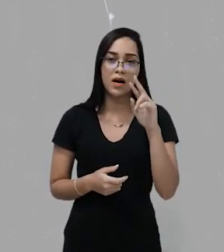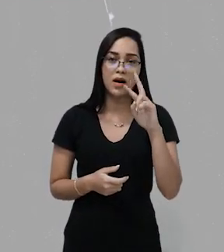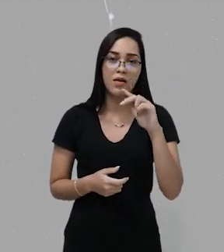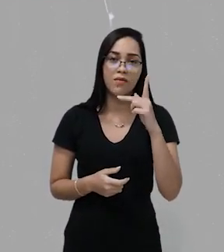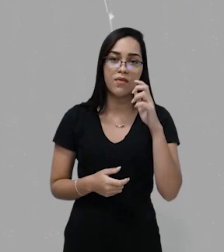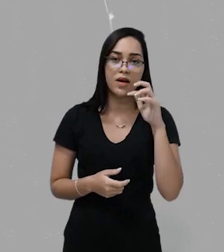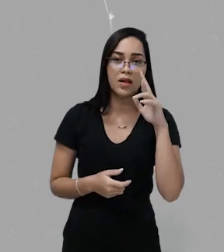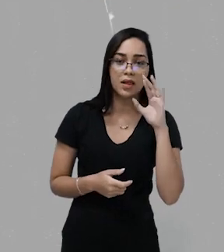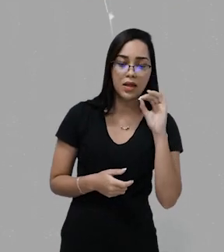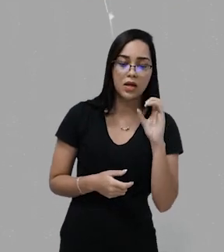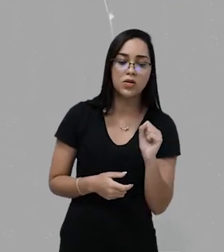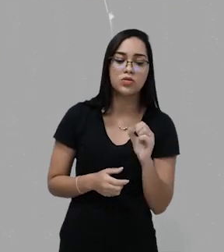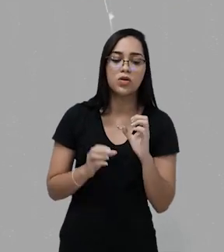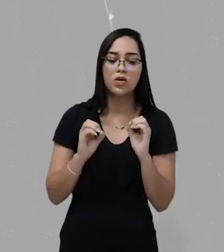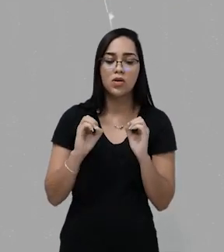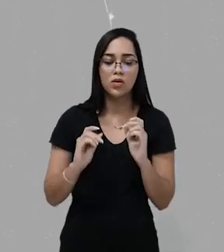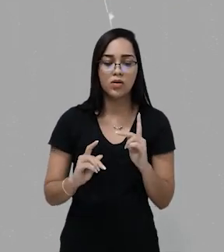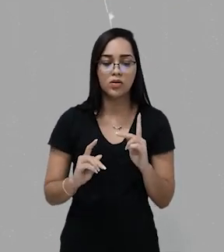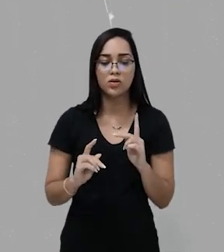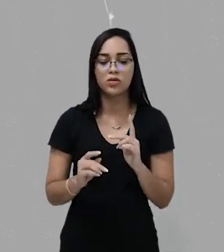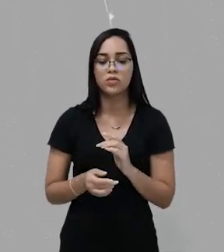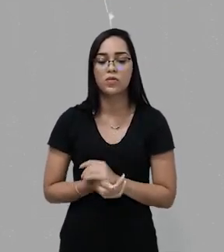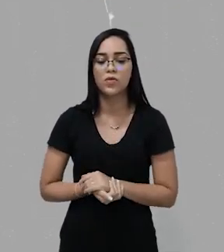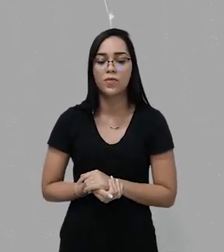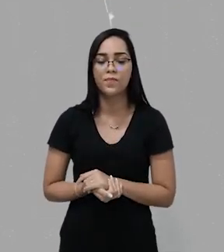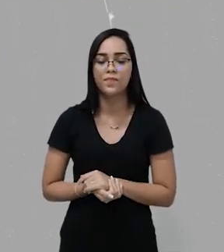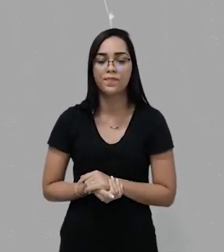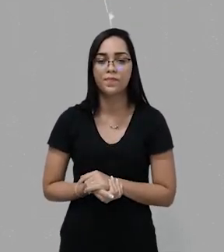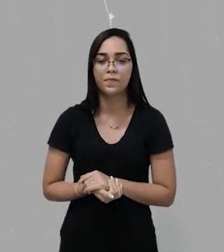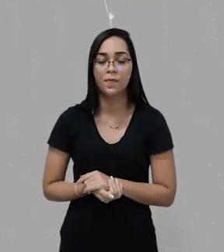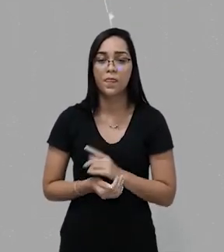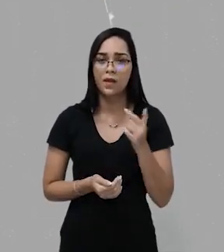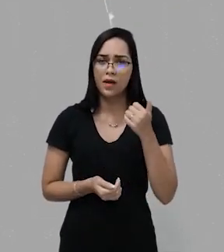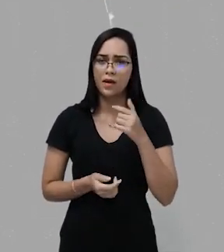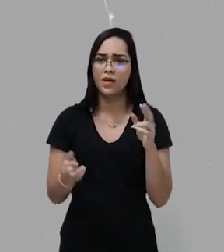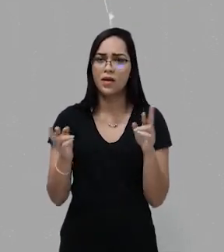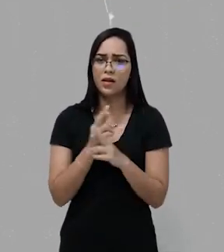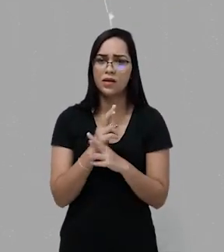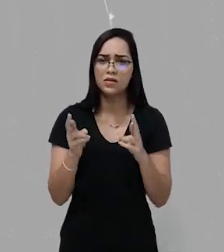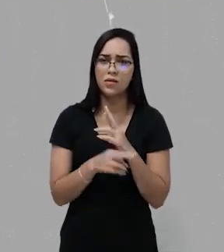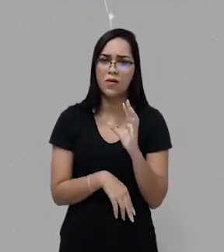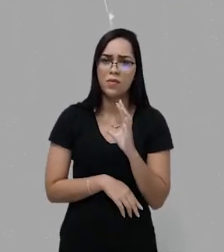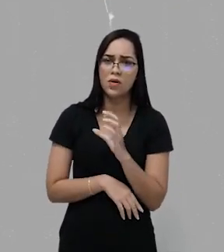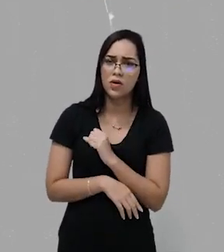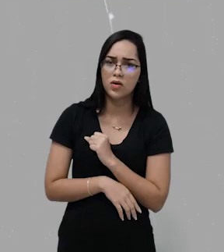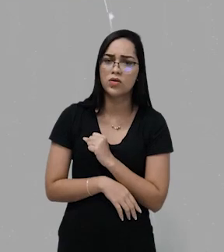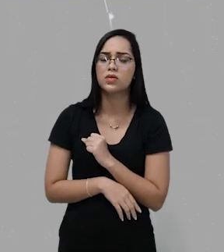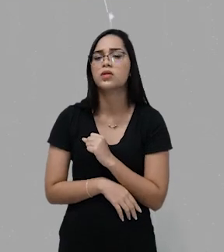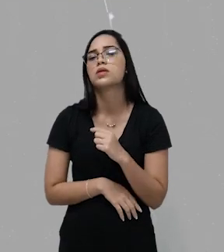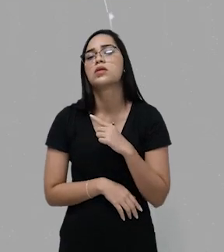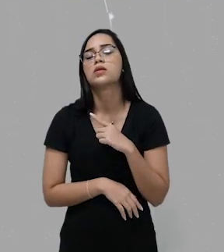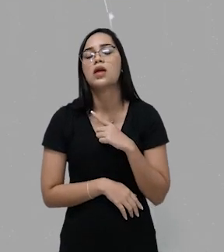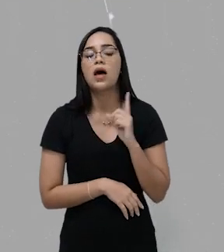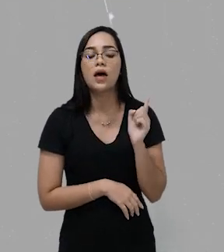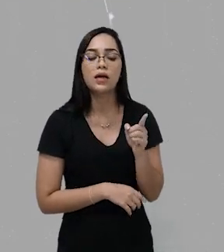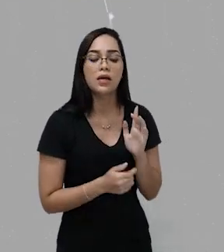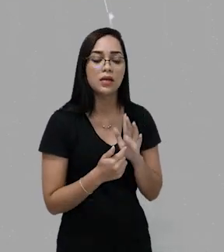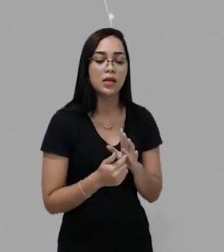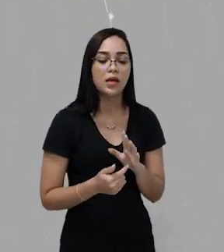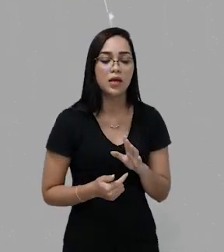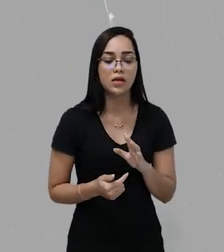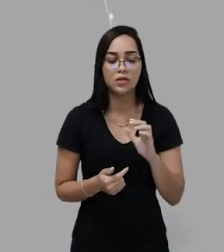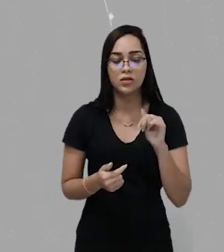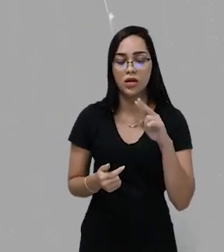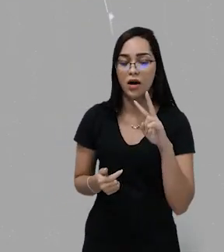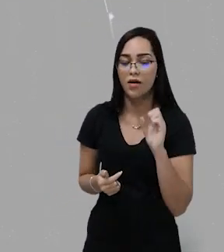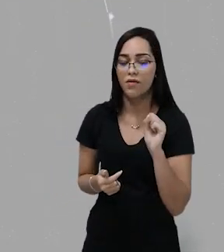diferente de cavalheiro. Eu falei cavalheirismo, aqui naquela relação amorosa da corte. Aqui a gente fala de